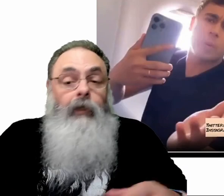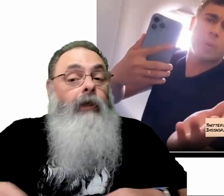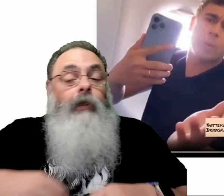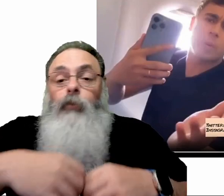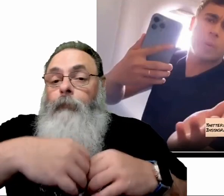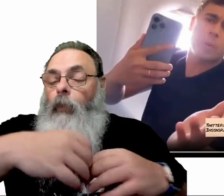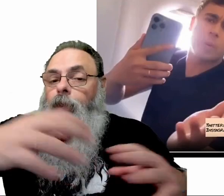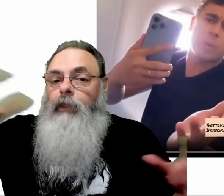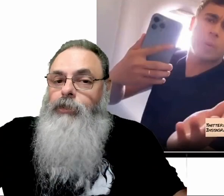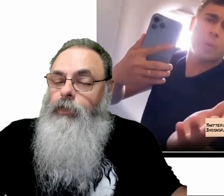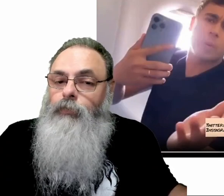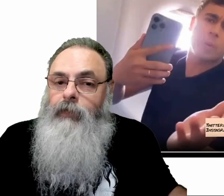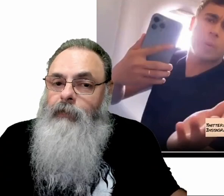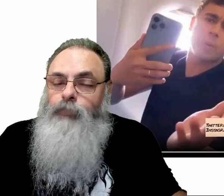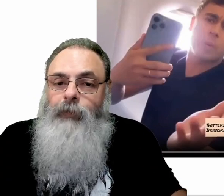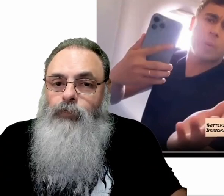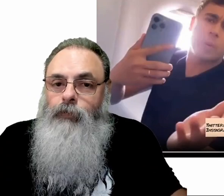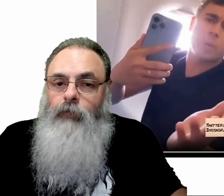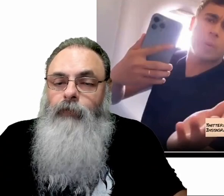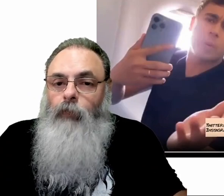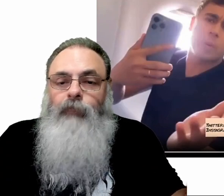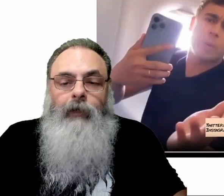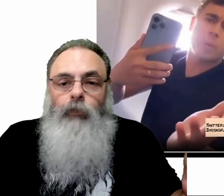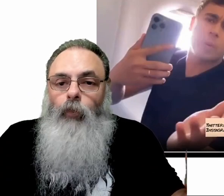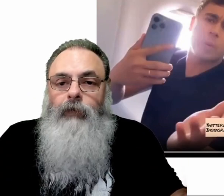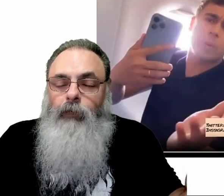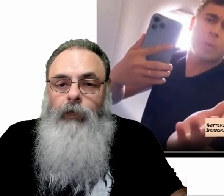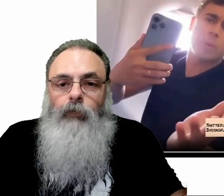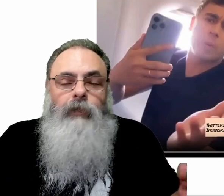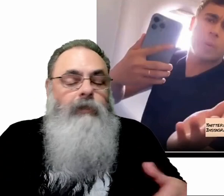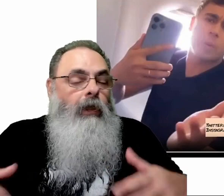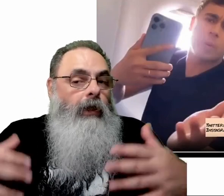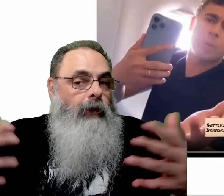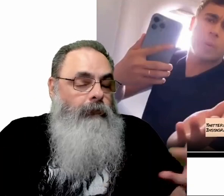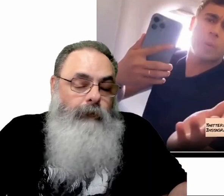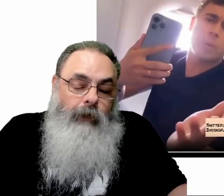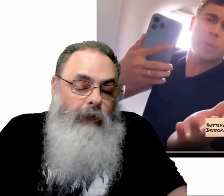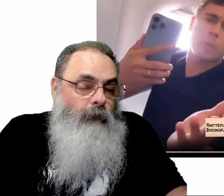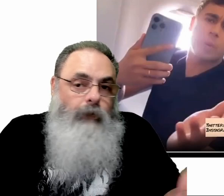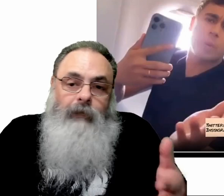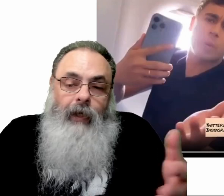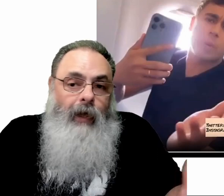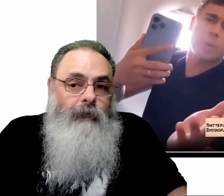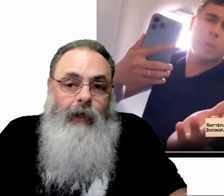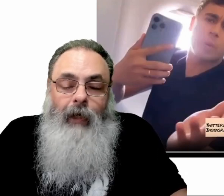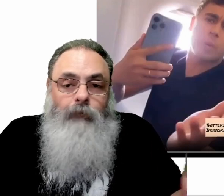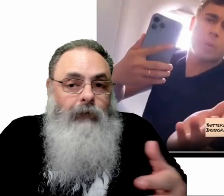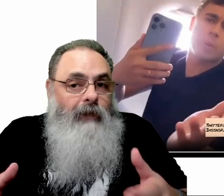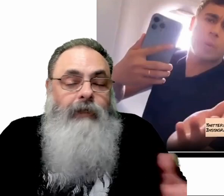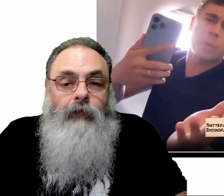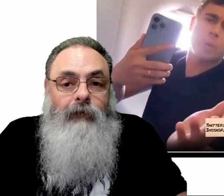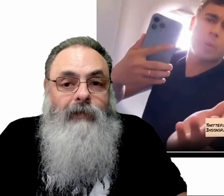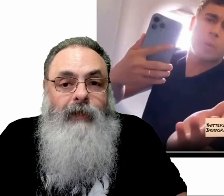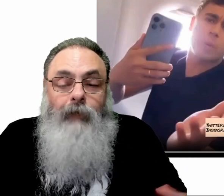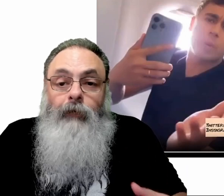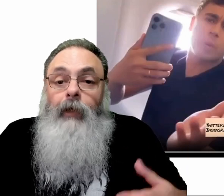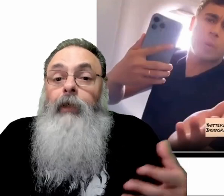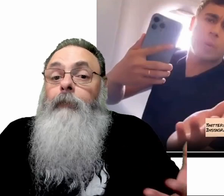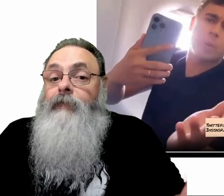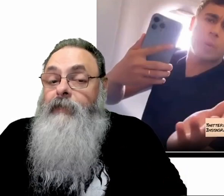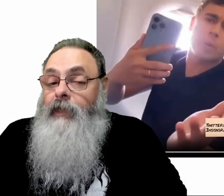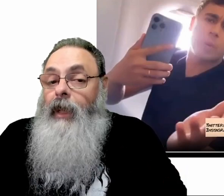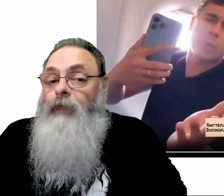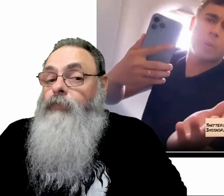certa e não importa que tinha 200 pessoas no avião falando contra o Nicolas né O que tá errado tá errado que tá certo tá certo